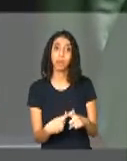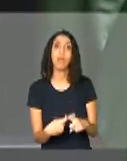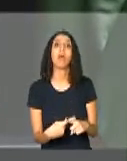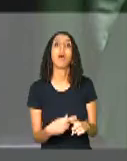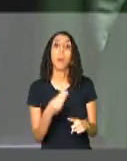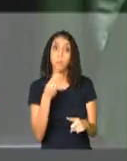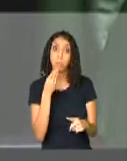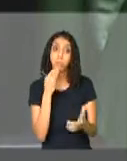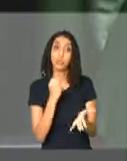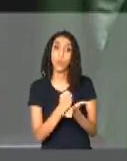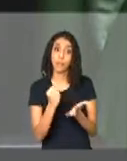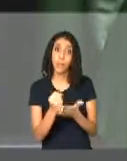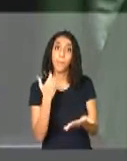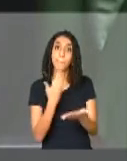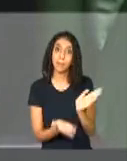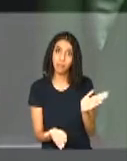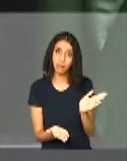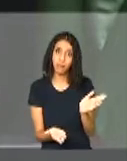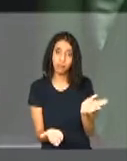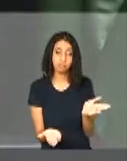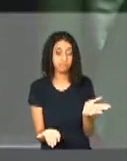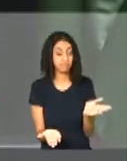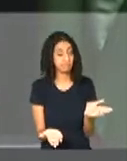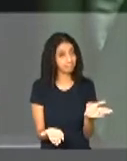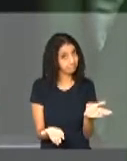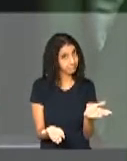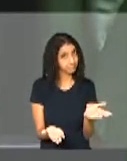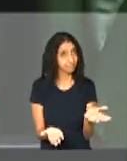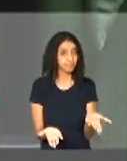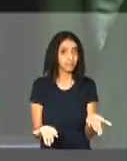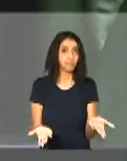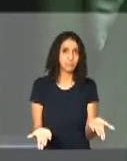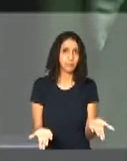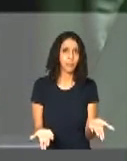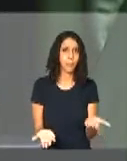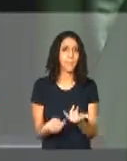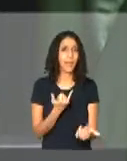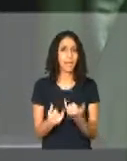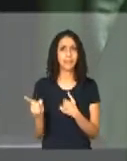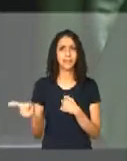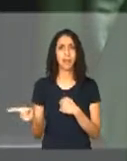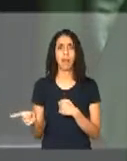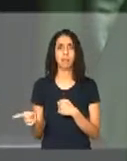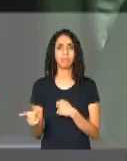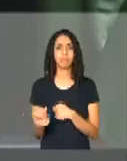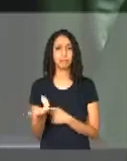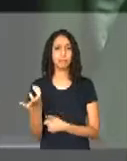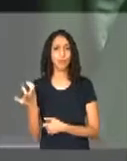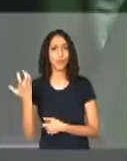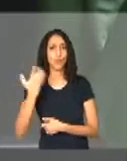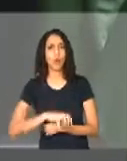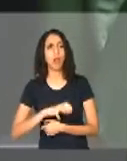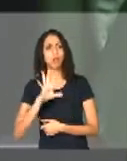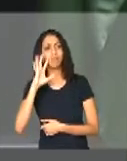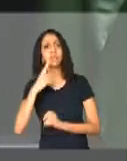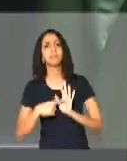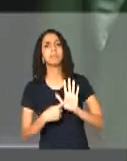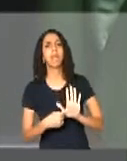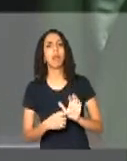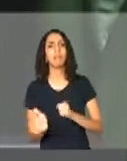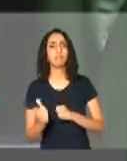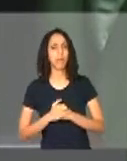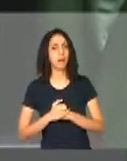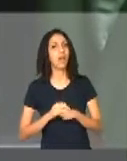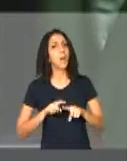perderem o contrato. Isso revela não somente omissão, mas o dolo de funcionários da Vale